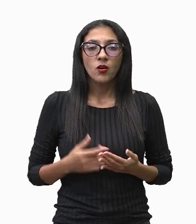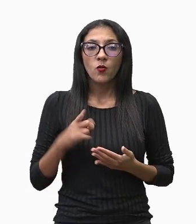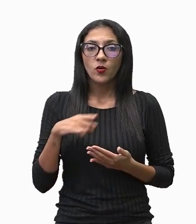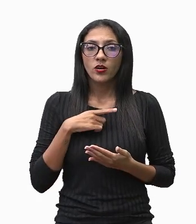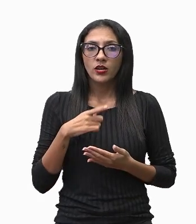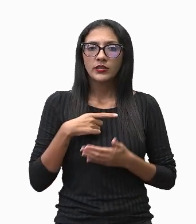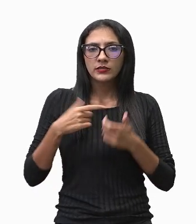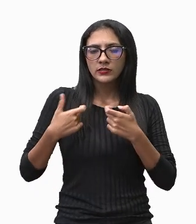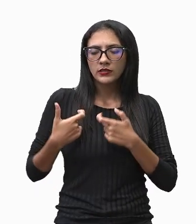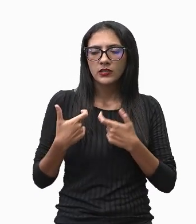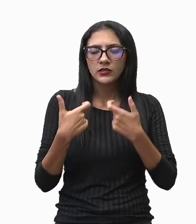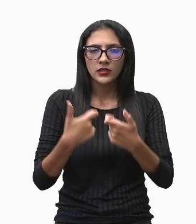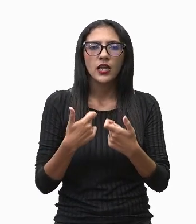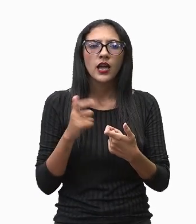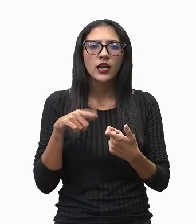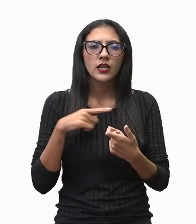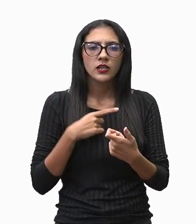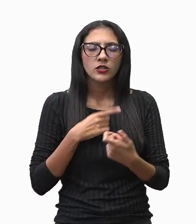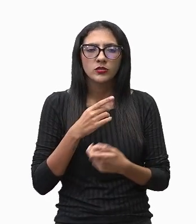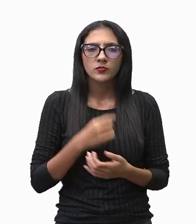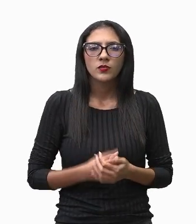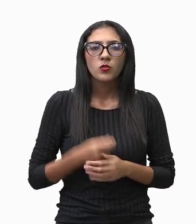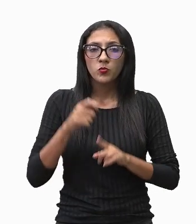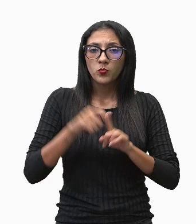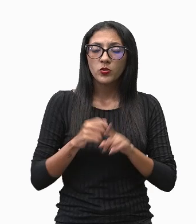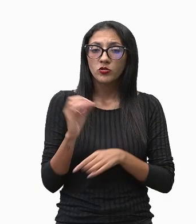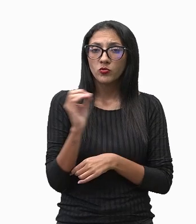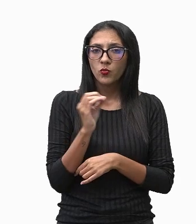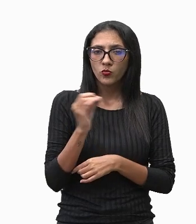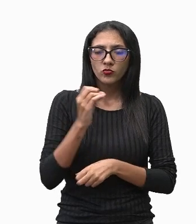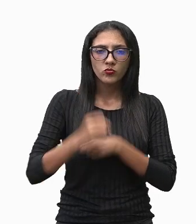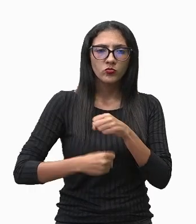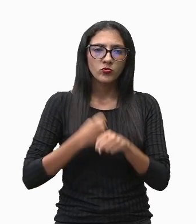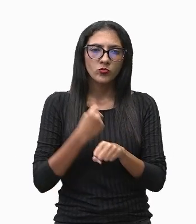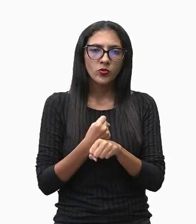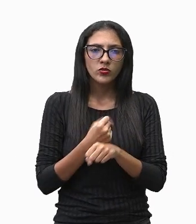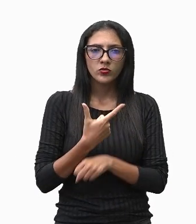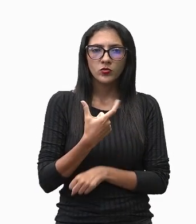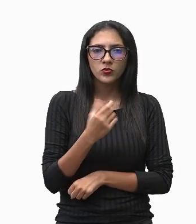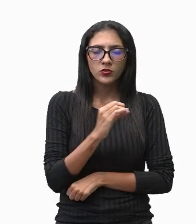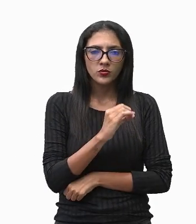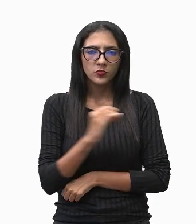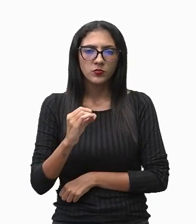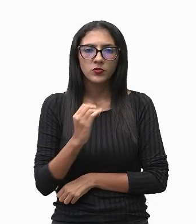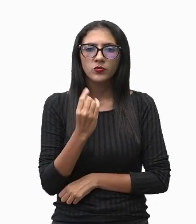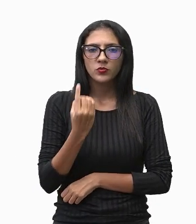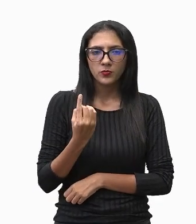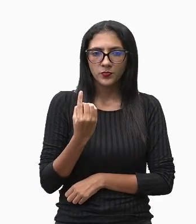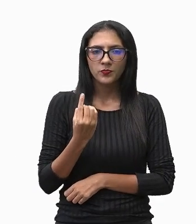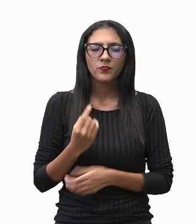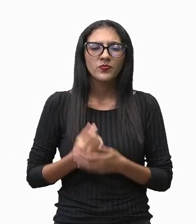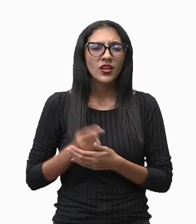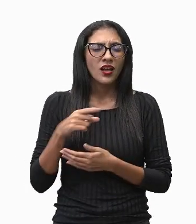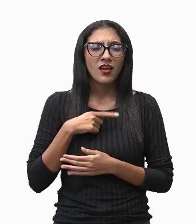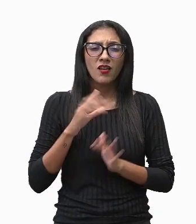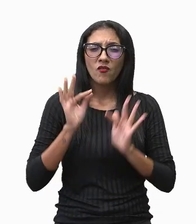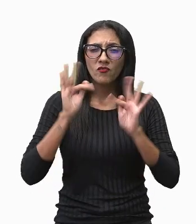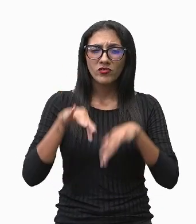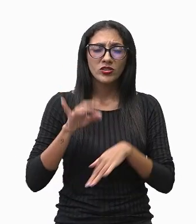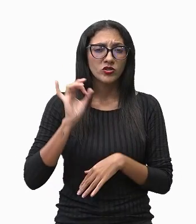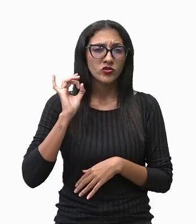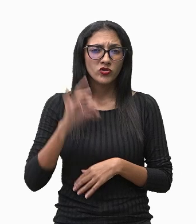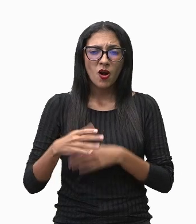Afeganistão, ela ocorreu em outubro de 2001, né? E ela foi se encerrar somente 20